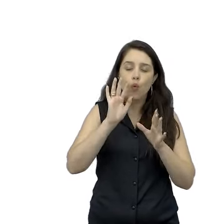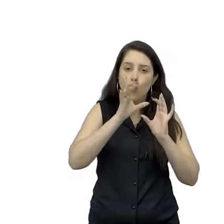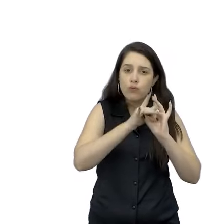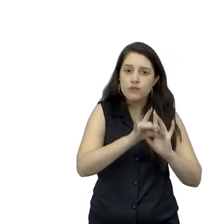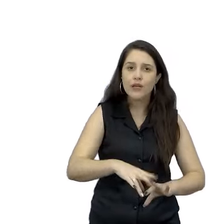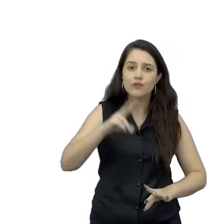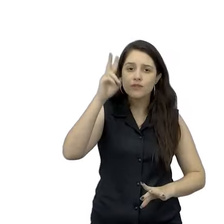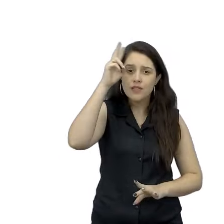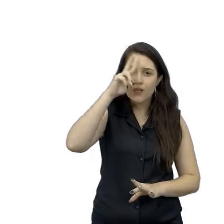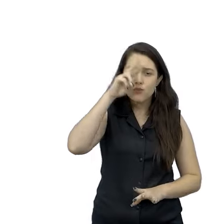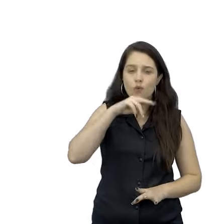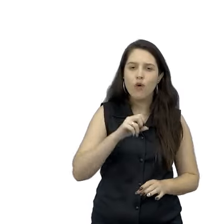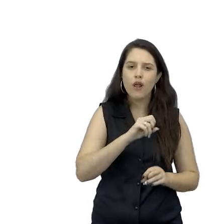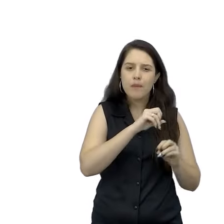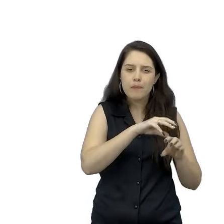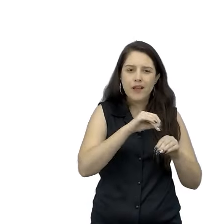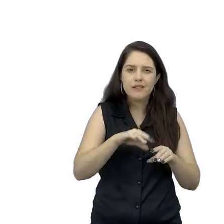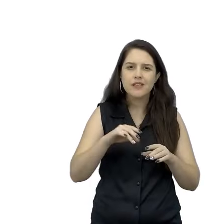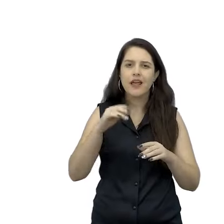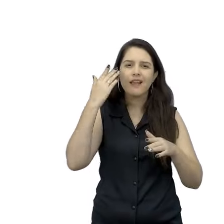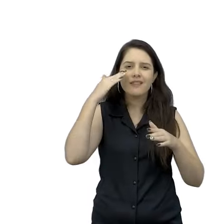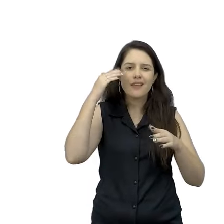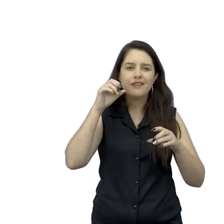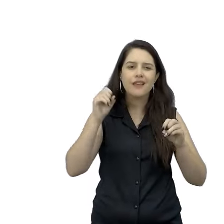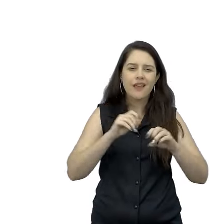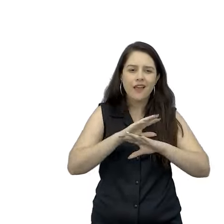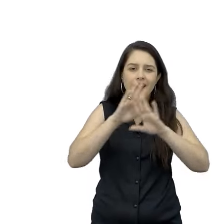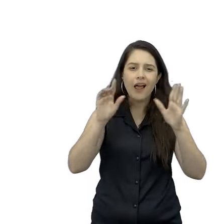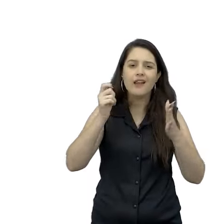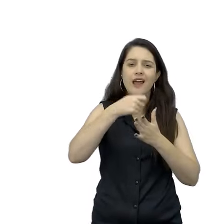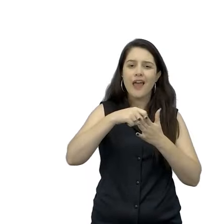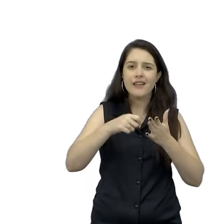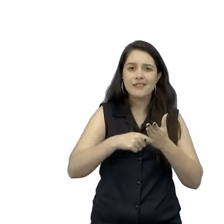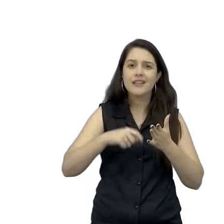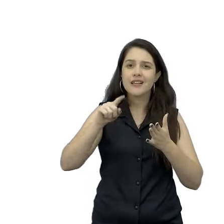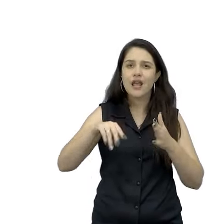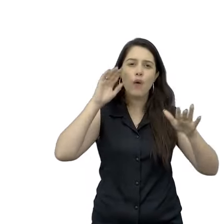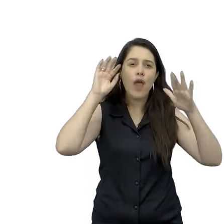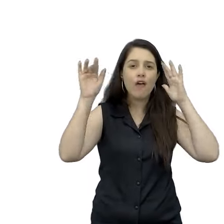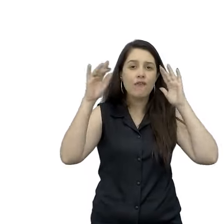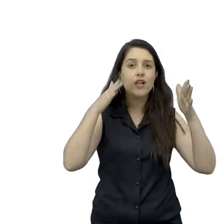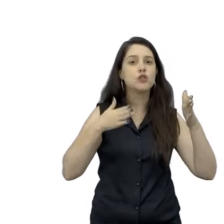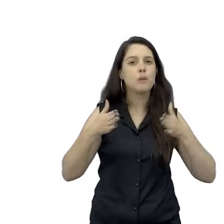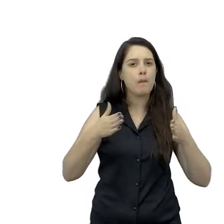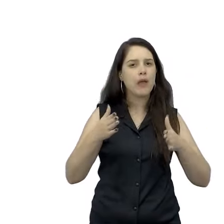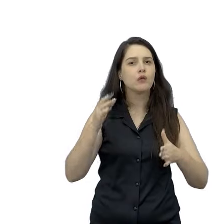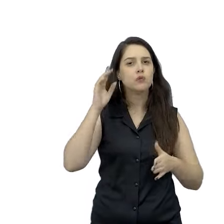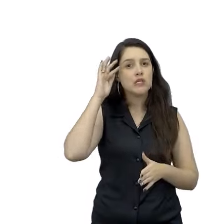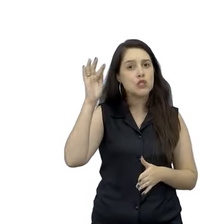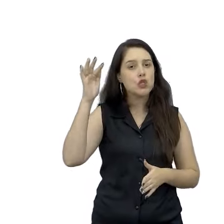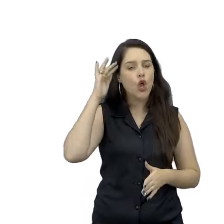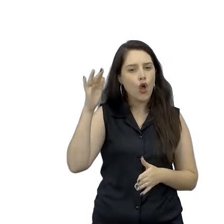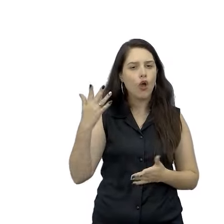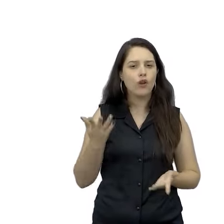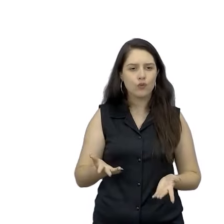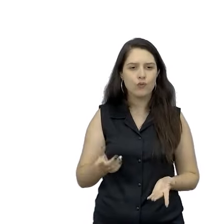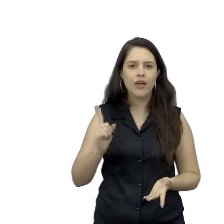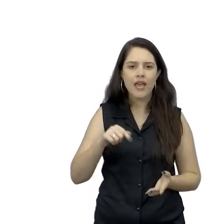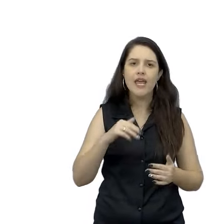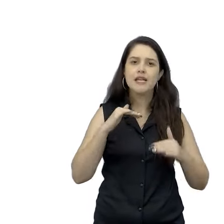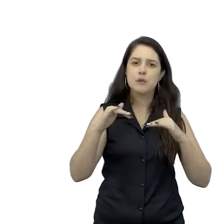a compreensão do aluno, dele entender que a escrita é um reflexo de um momento histórico. Então, nesse momento aqui é